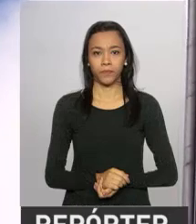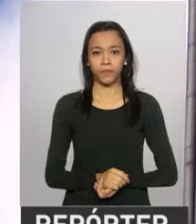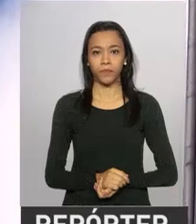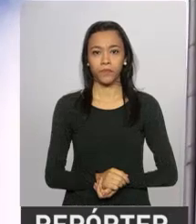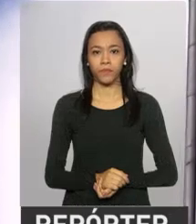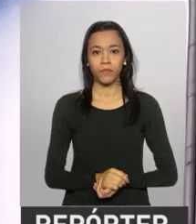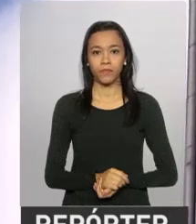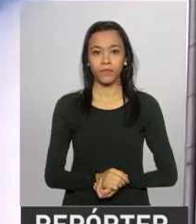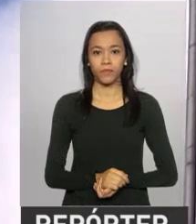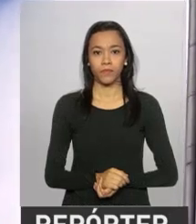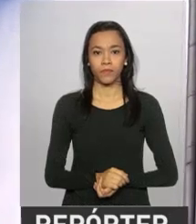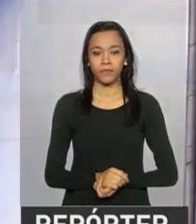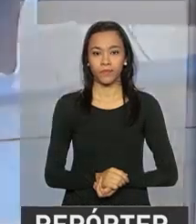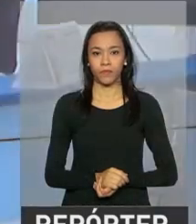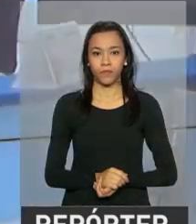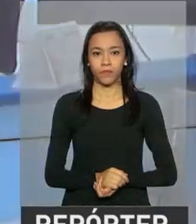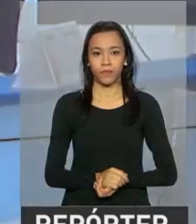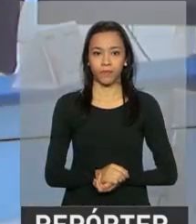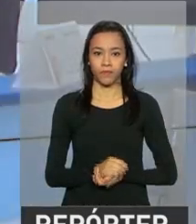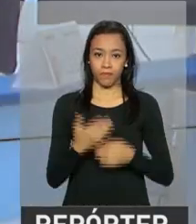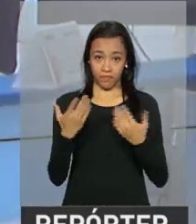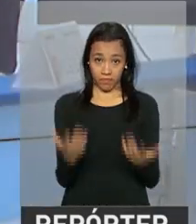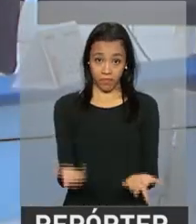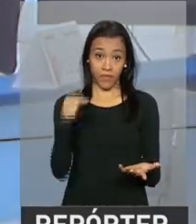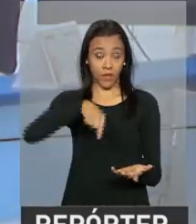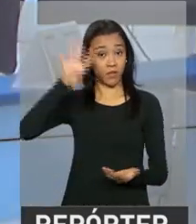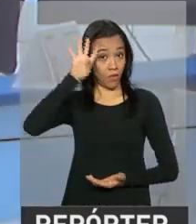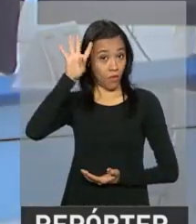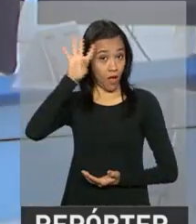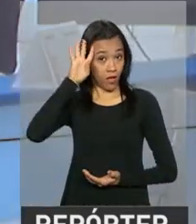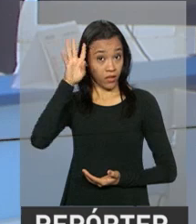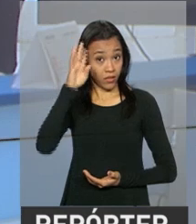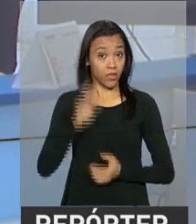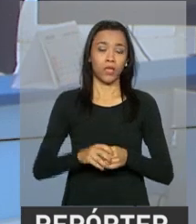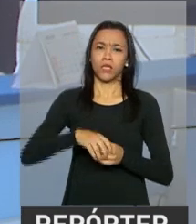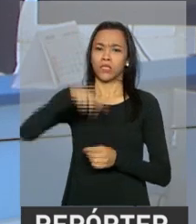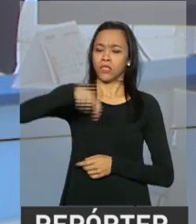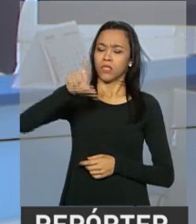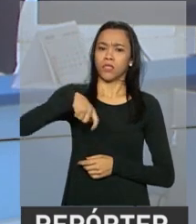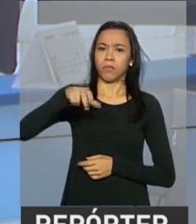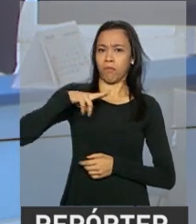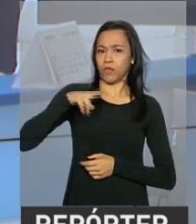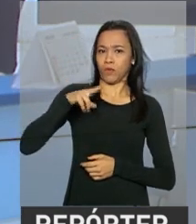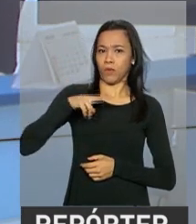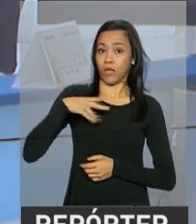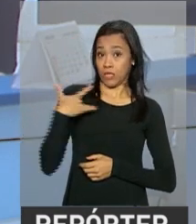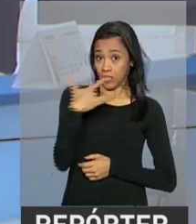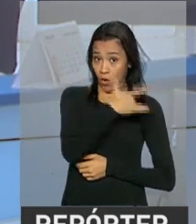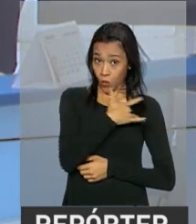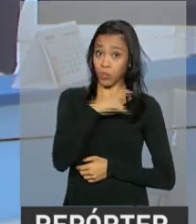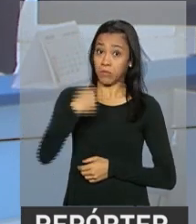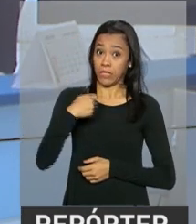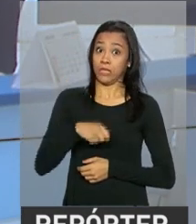símbolo augusto da paz. A partir desta quarta-feira, os planos de saúde serão obrigados a cobrir os testes